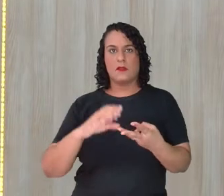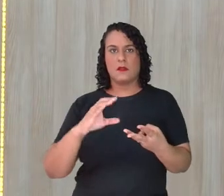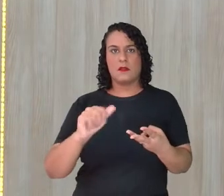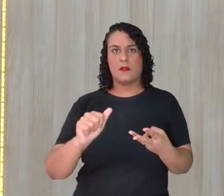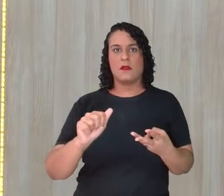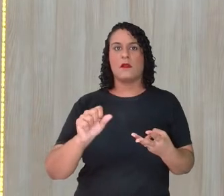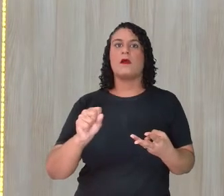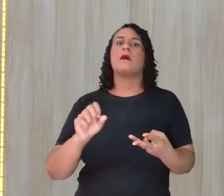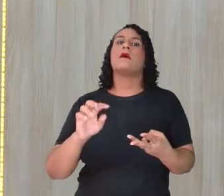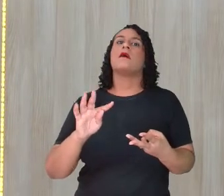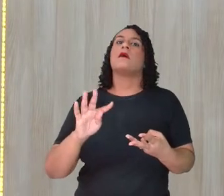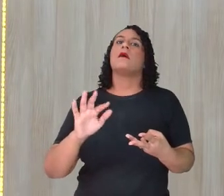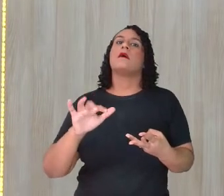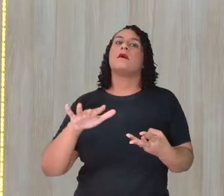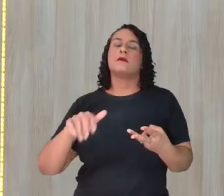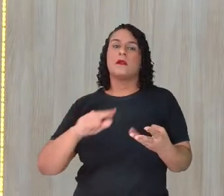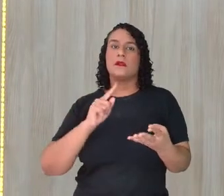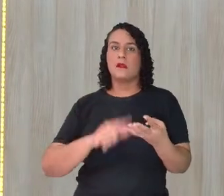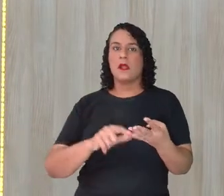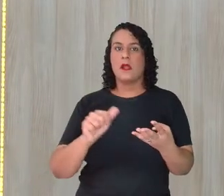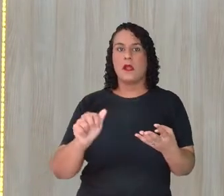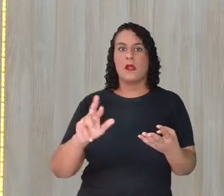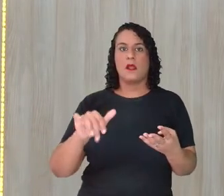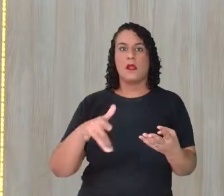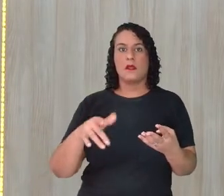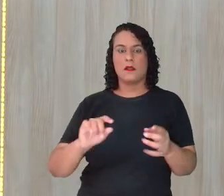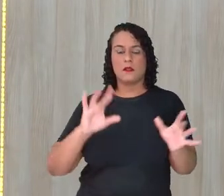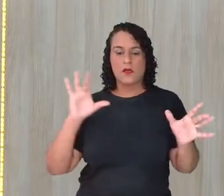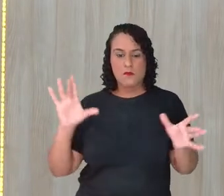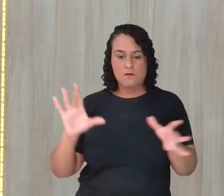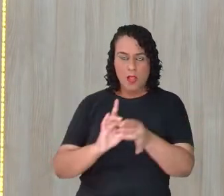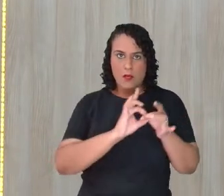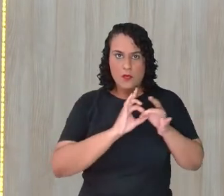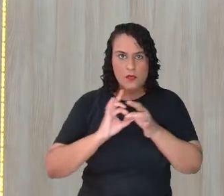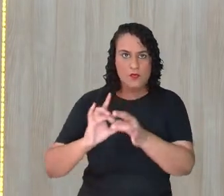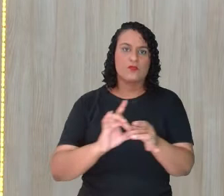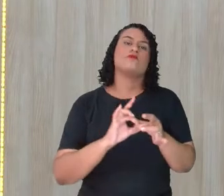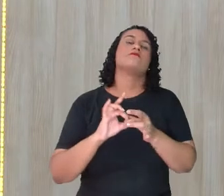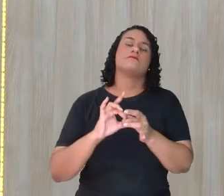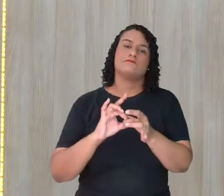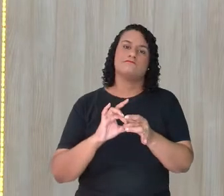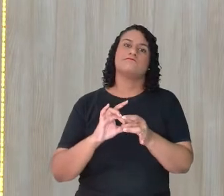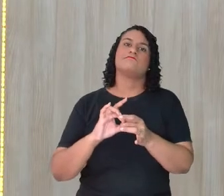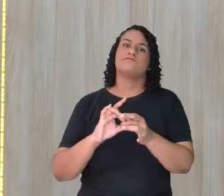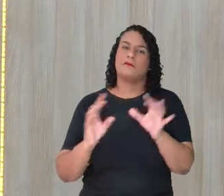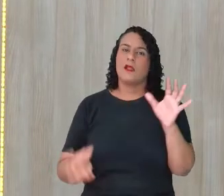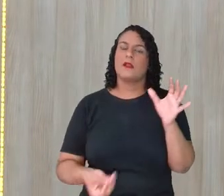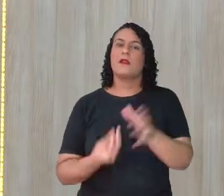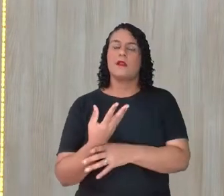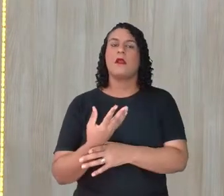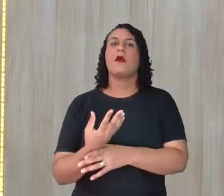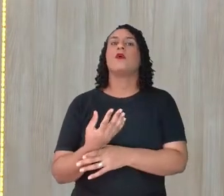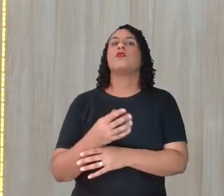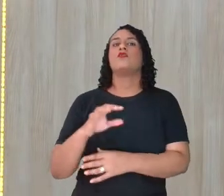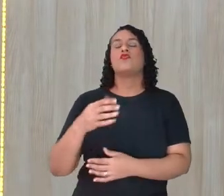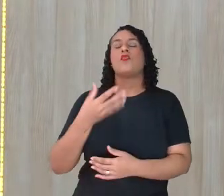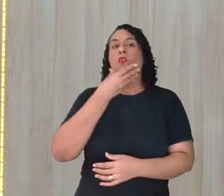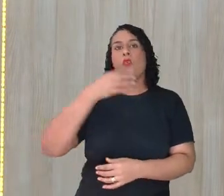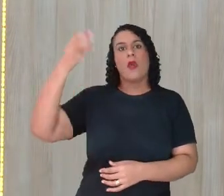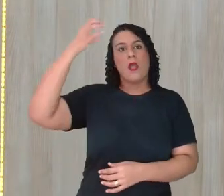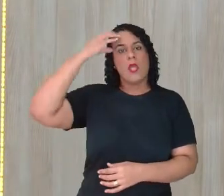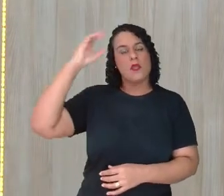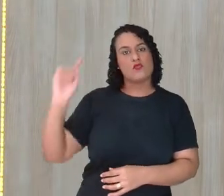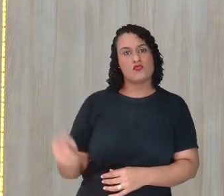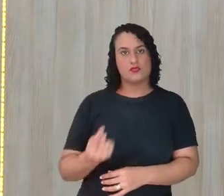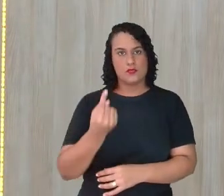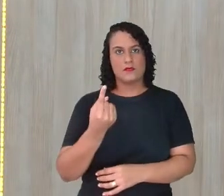Aragão, que depois serão unificados, formando o Reino da Espanha. Mas isso bem depois. Então, Portugal, pelo menos